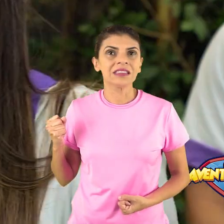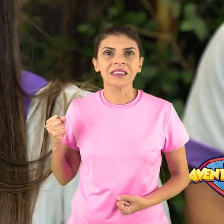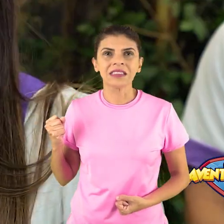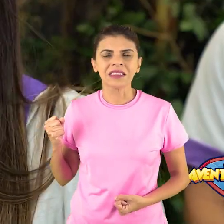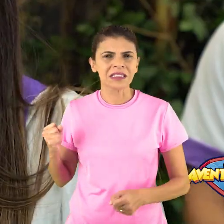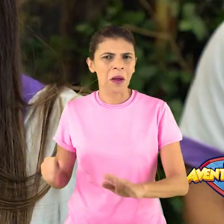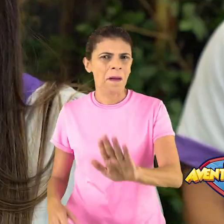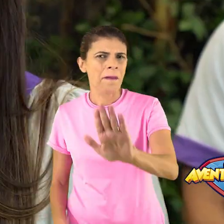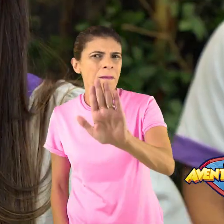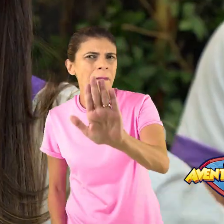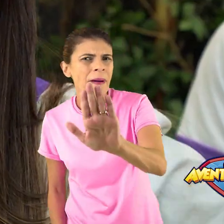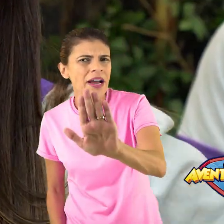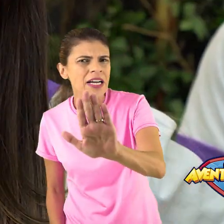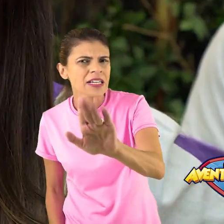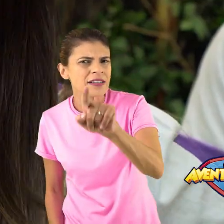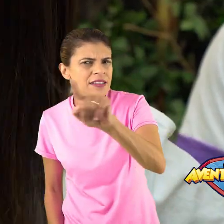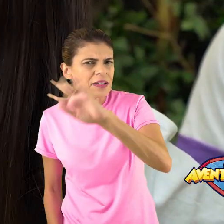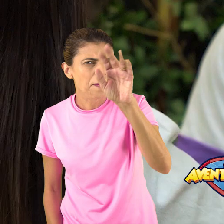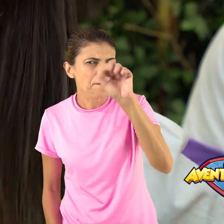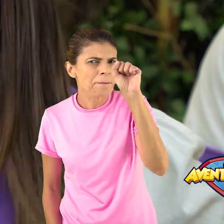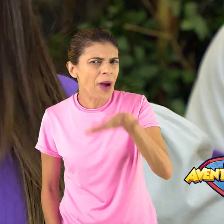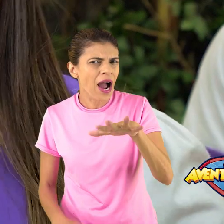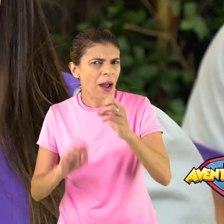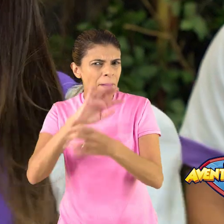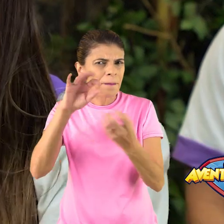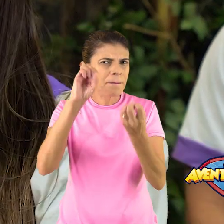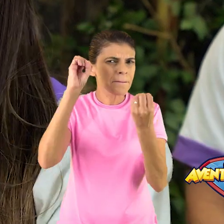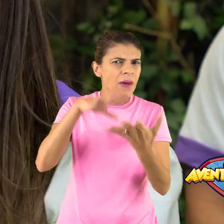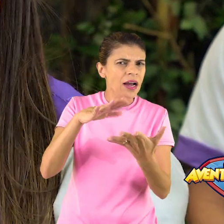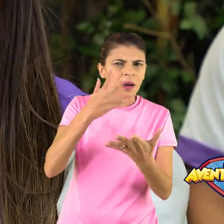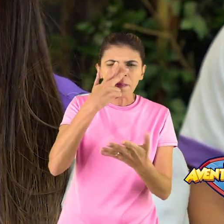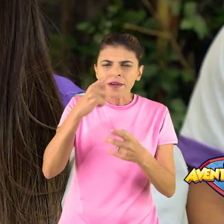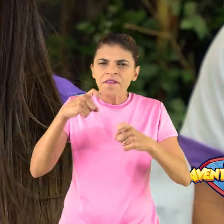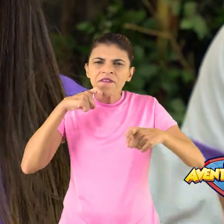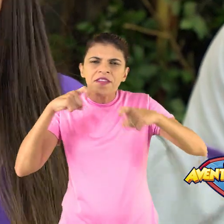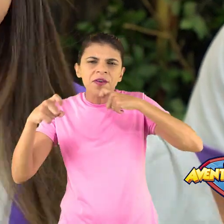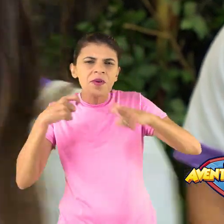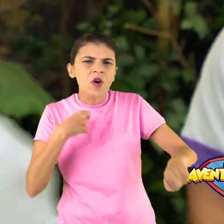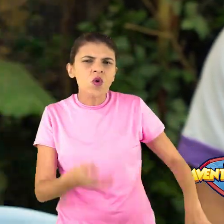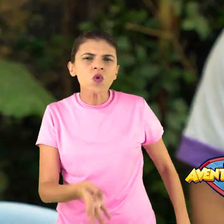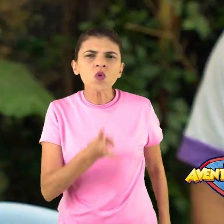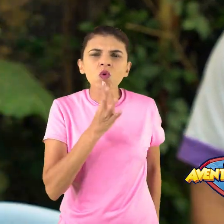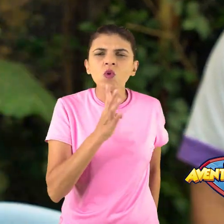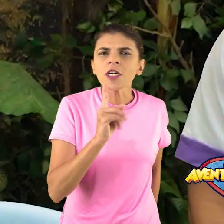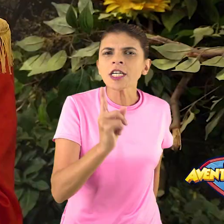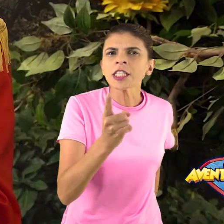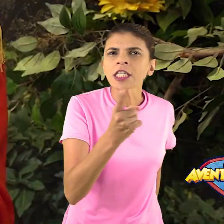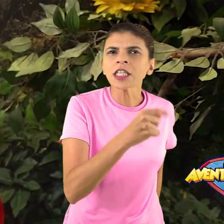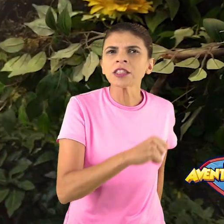Espera aí! Esse mágico tá parecendo um certo vampiro que eu conheço!